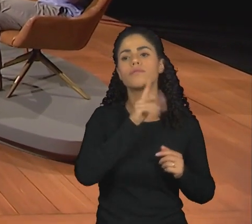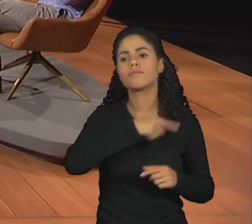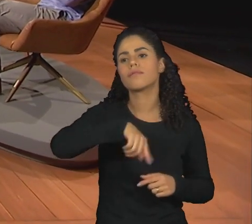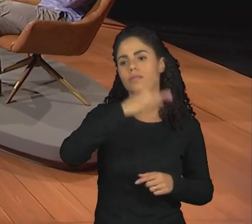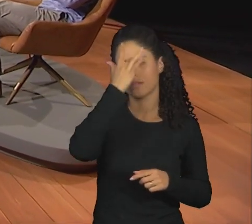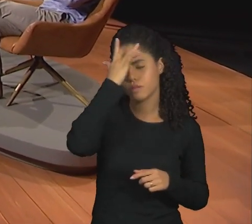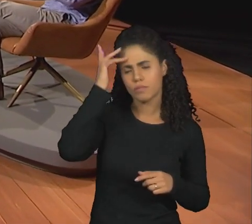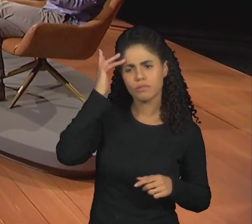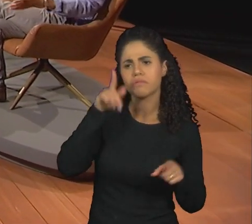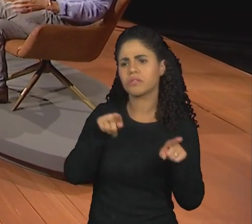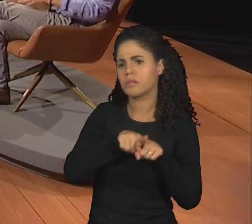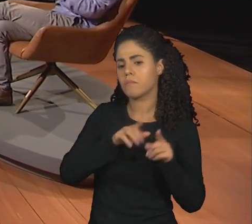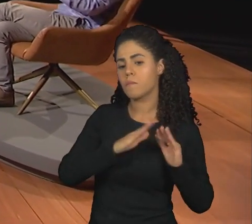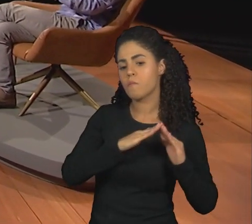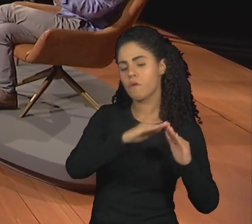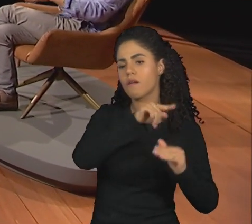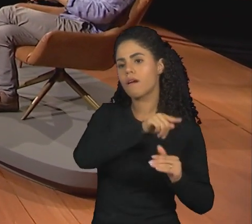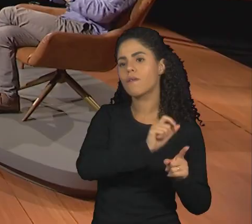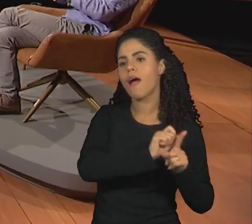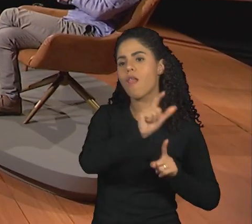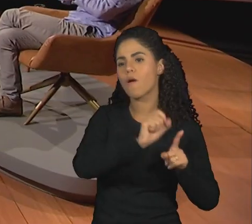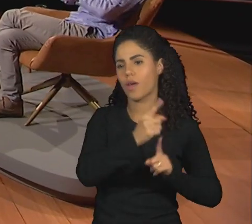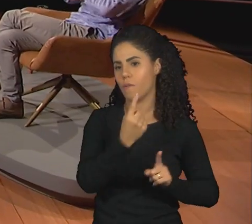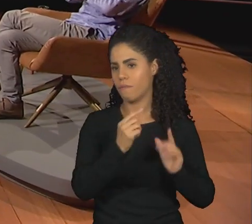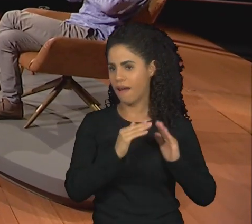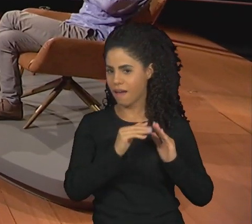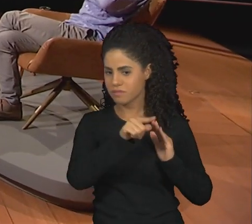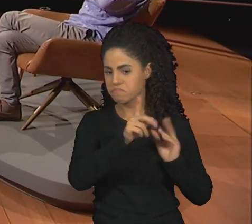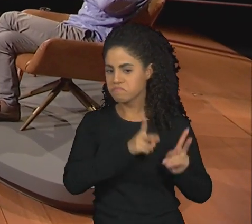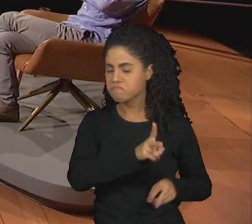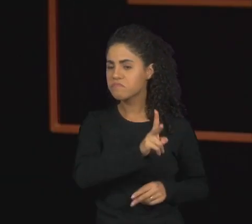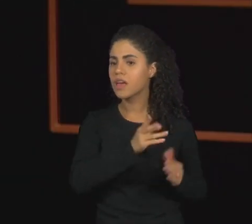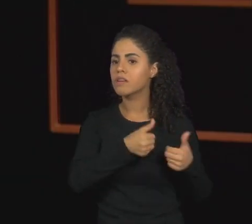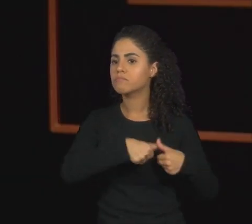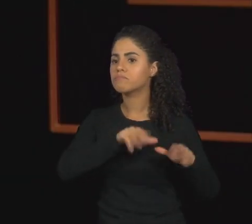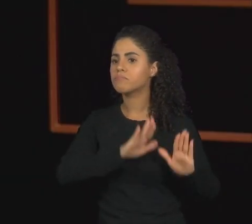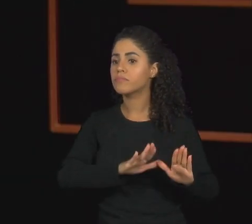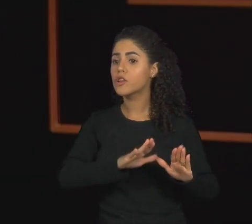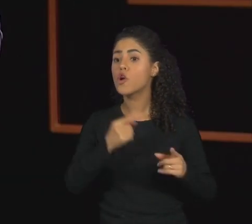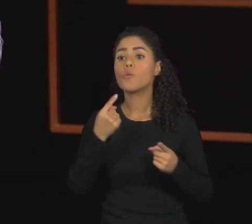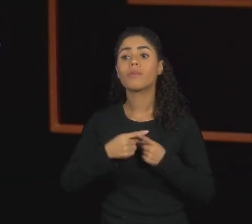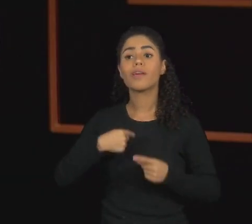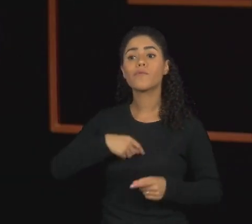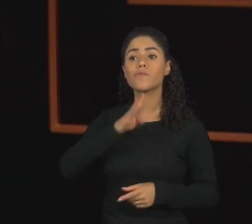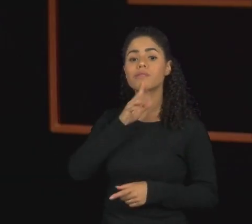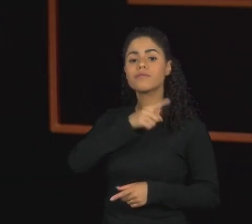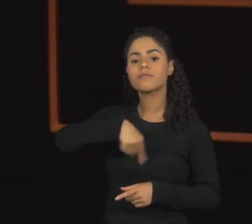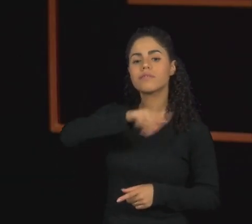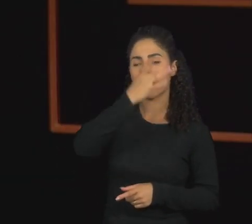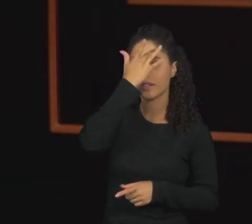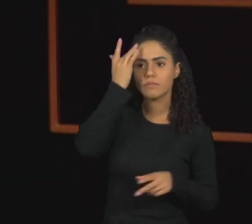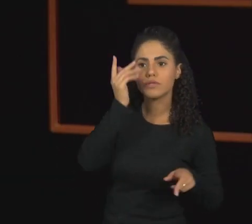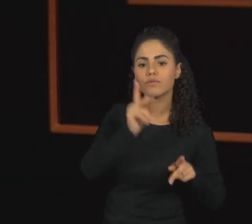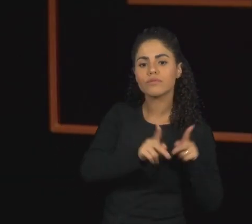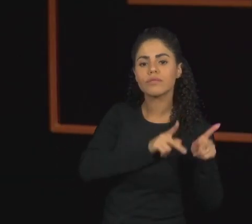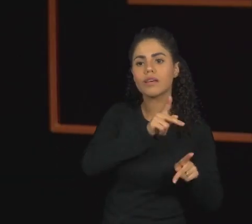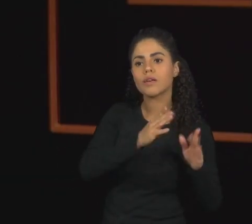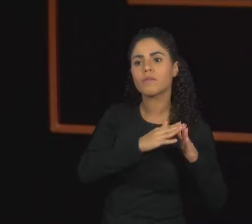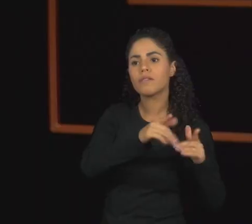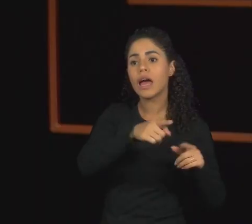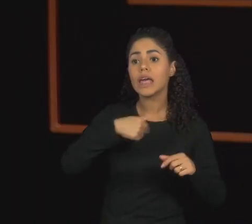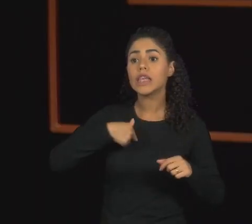pessoas, fui morando lá, aluguei uma casinha. E foi muito lindo porque eu conheci os moradores. E eu andava pelo meio da